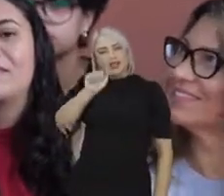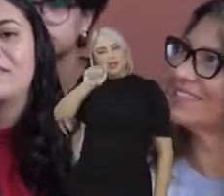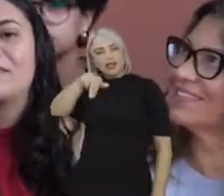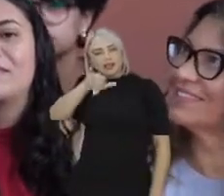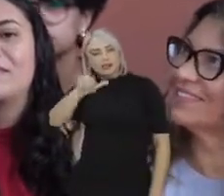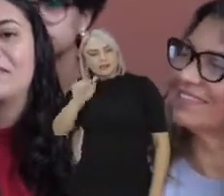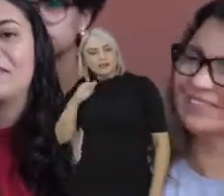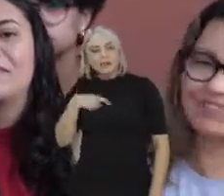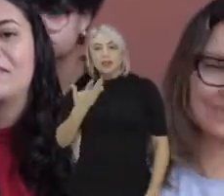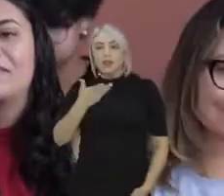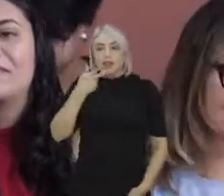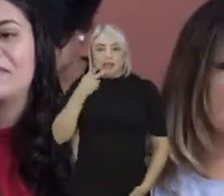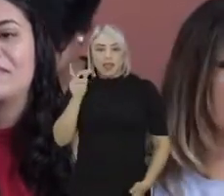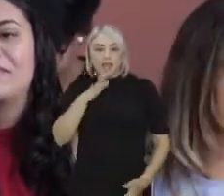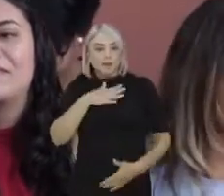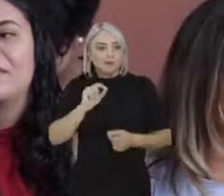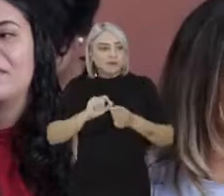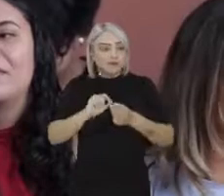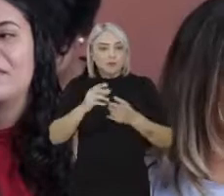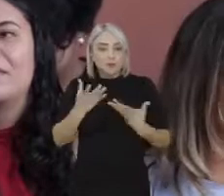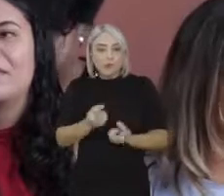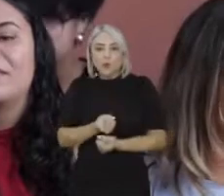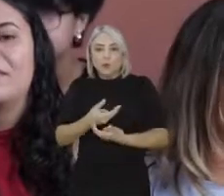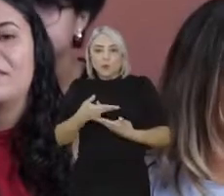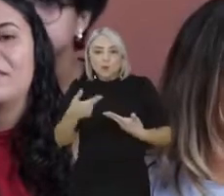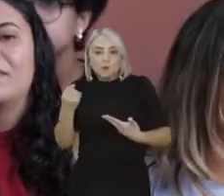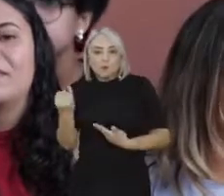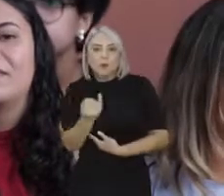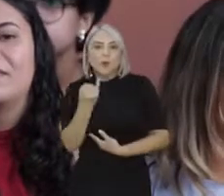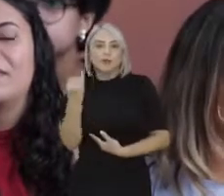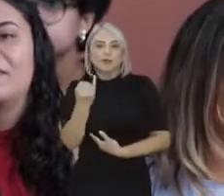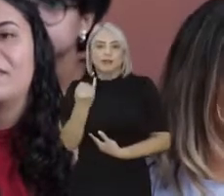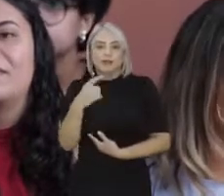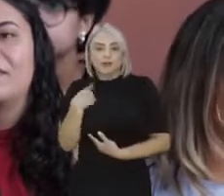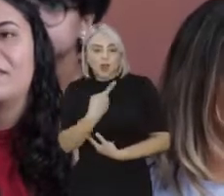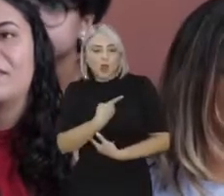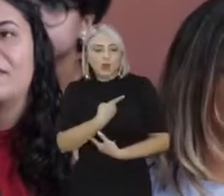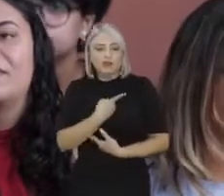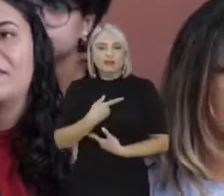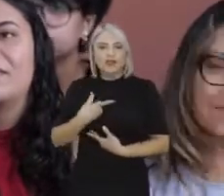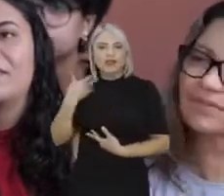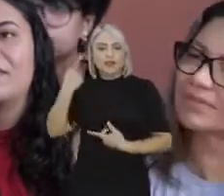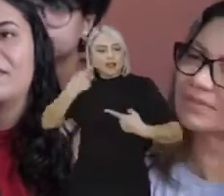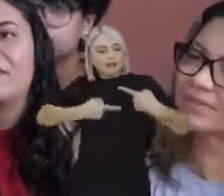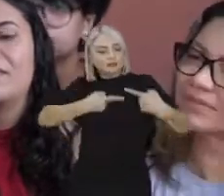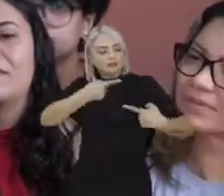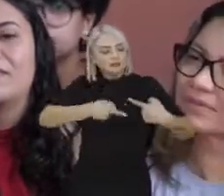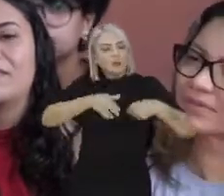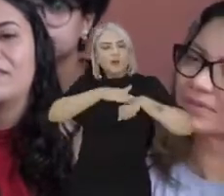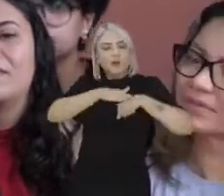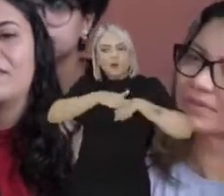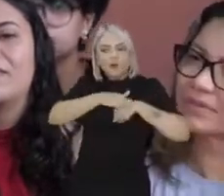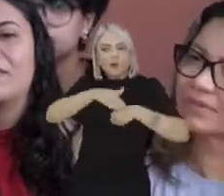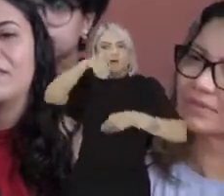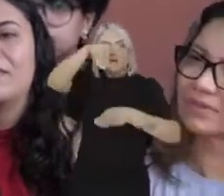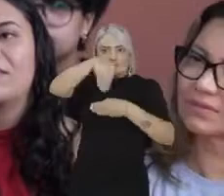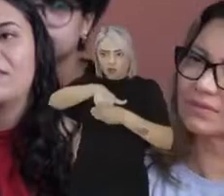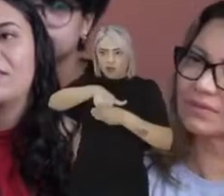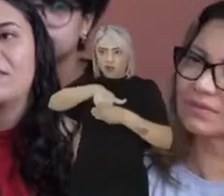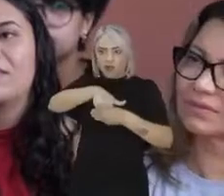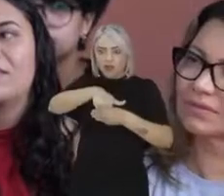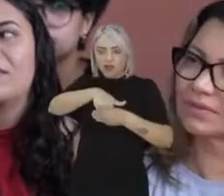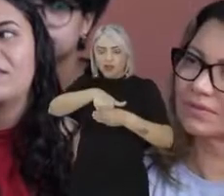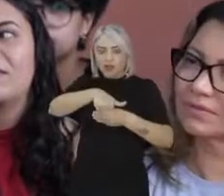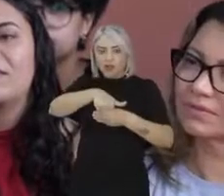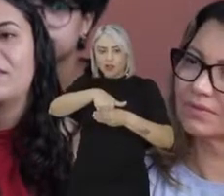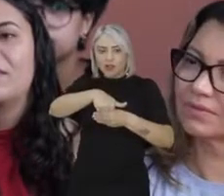fazendo uma coisa muito importante aqui, gente. Nós estamos falando sobre política, sobre voto, sobre título de eleitor.